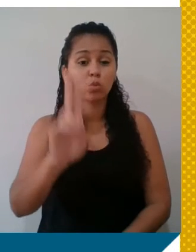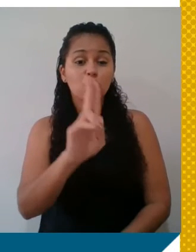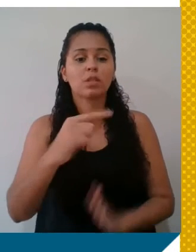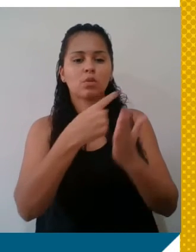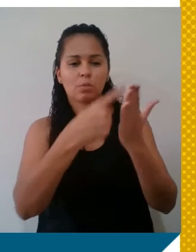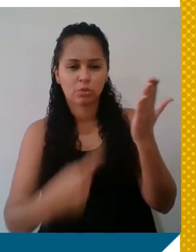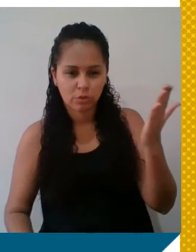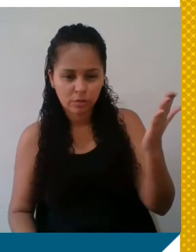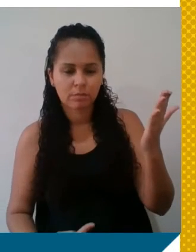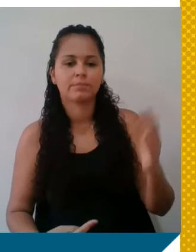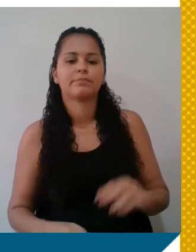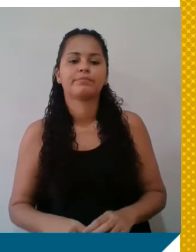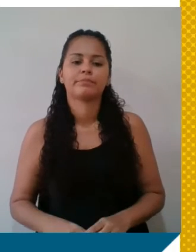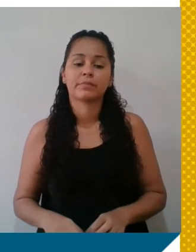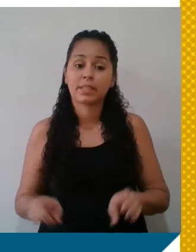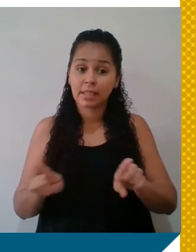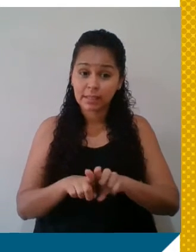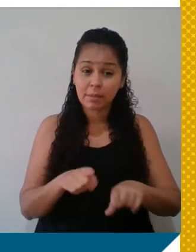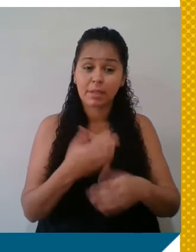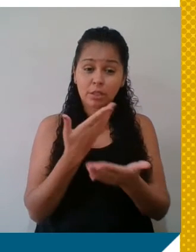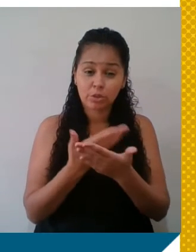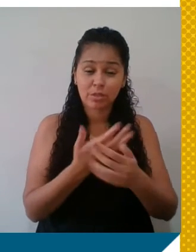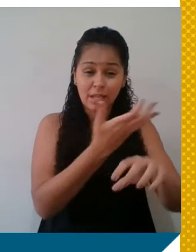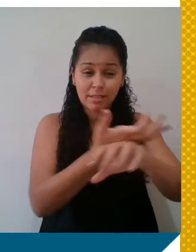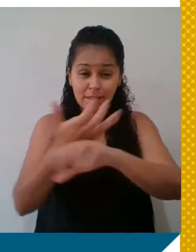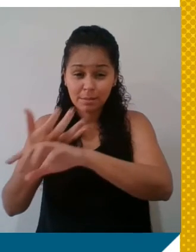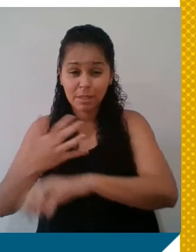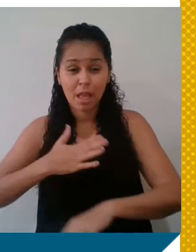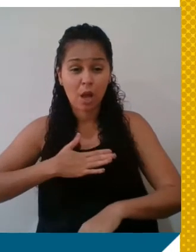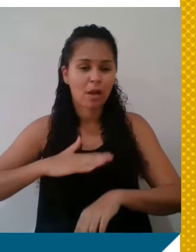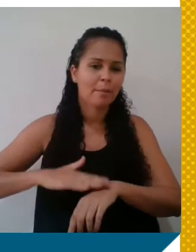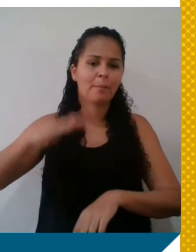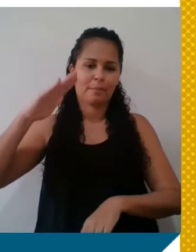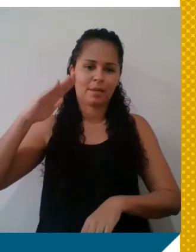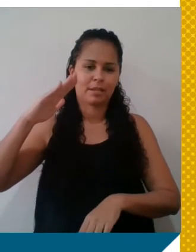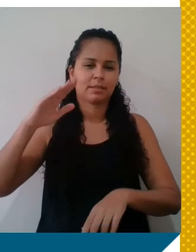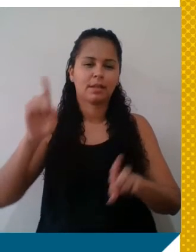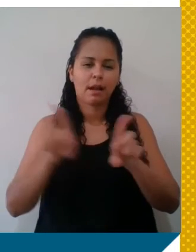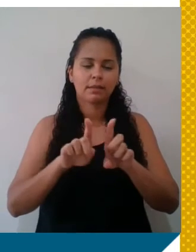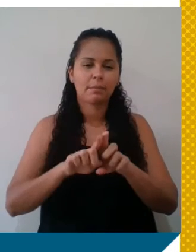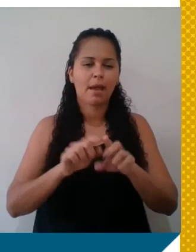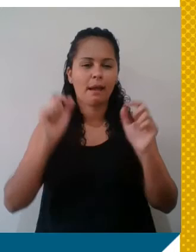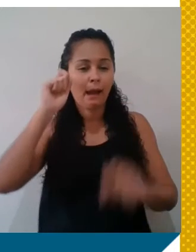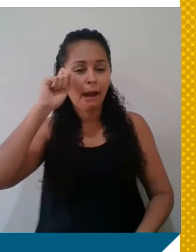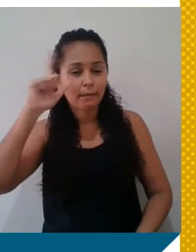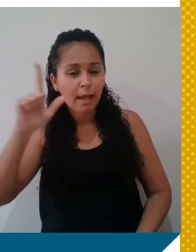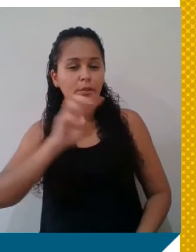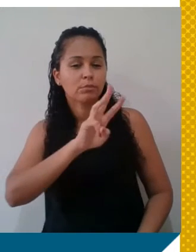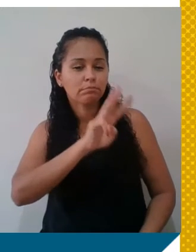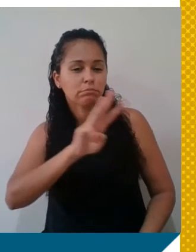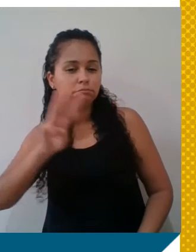apostilas e também estudar as matérias que você mais gosta. Ficar atento às páginas de atualidade